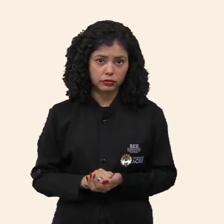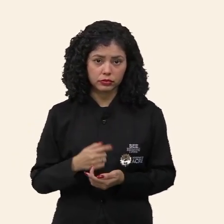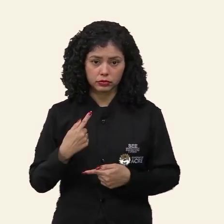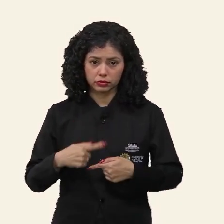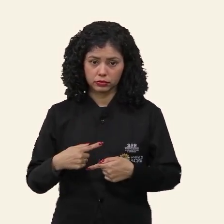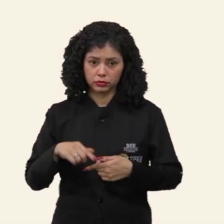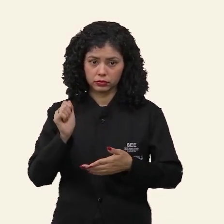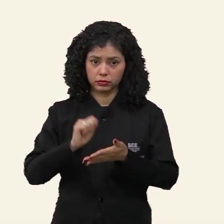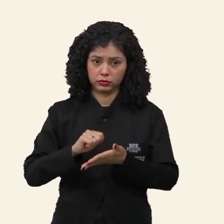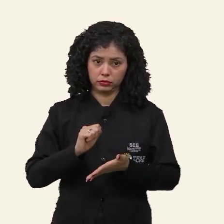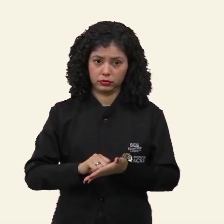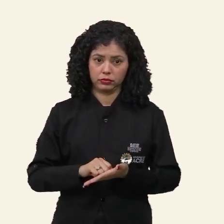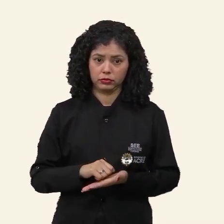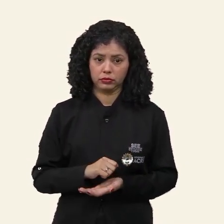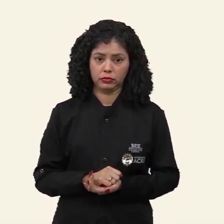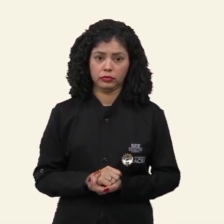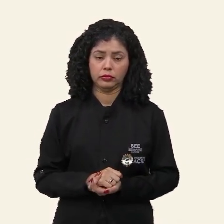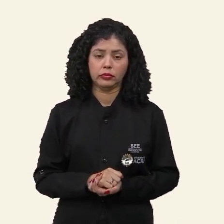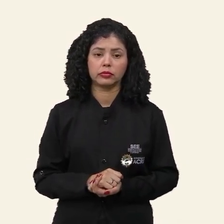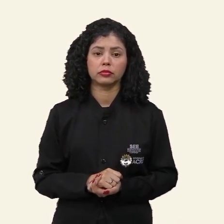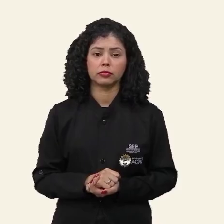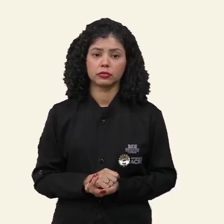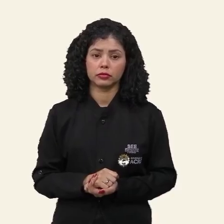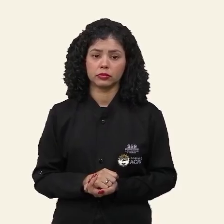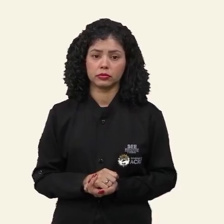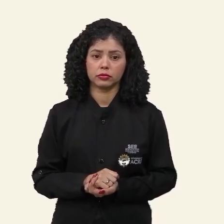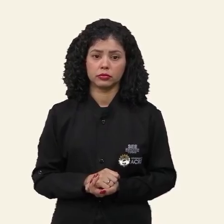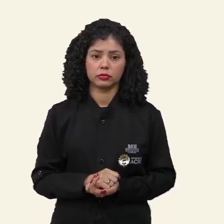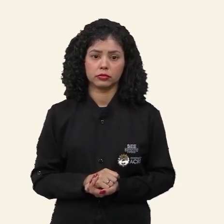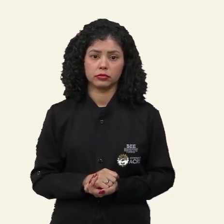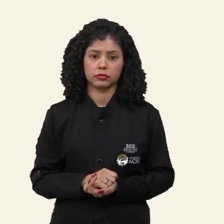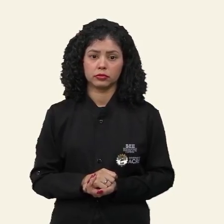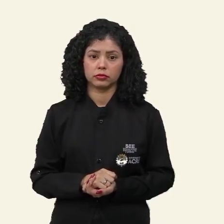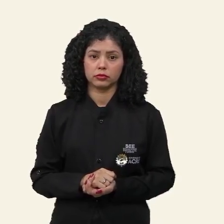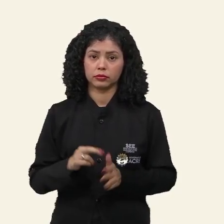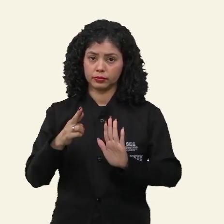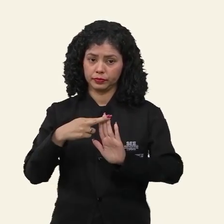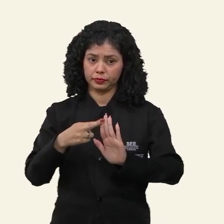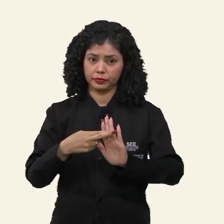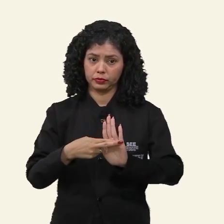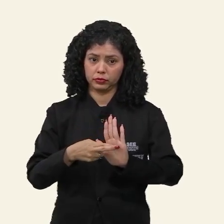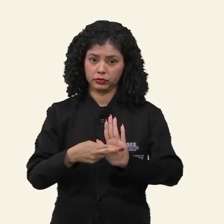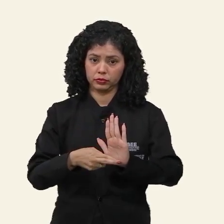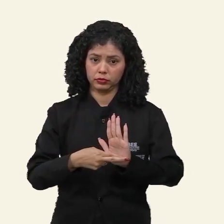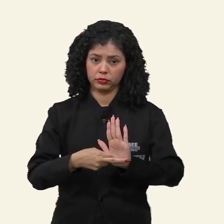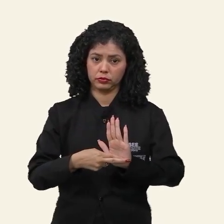gramática prescritiva, nós pensamos em o quê? Regras.